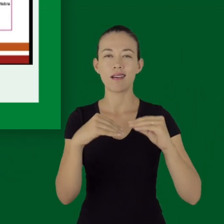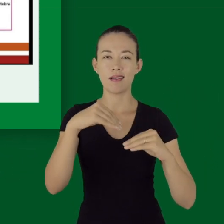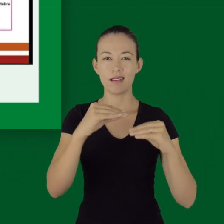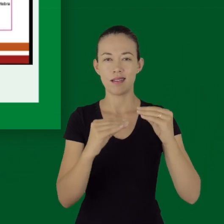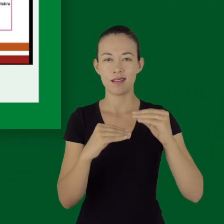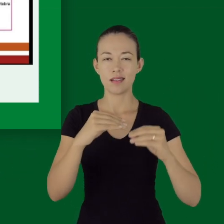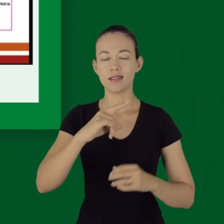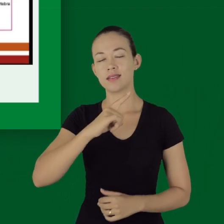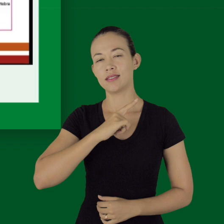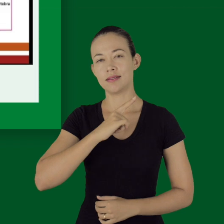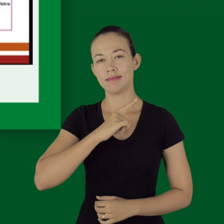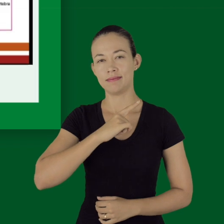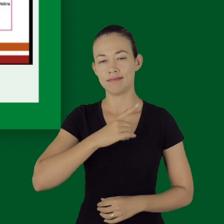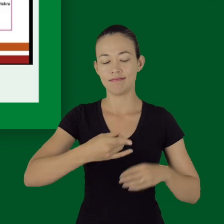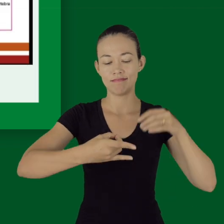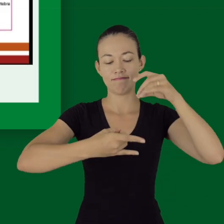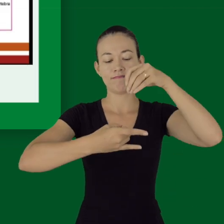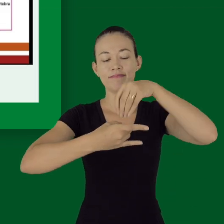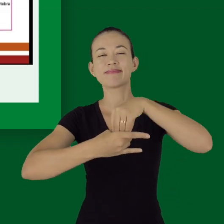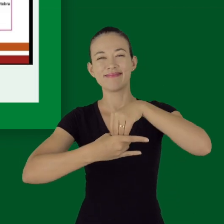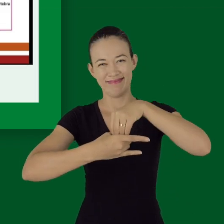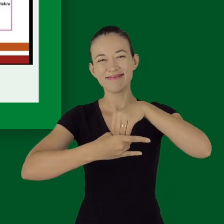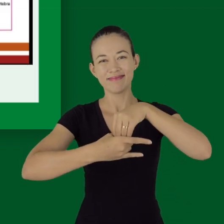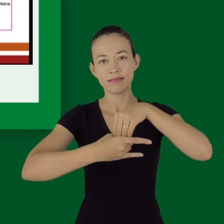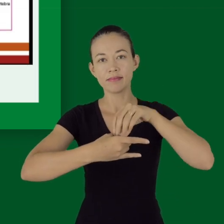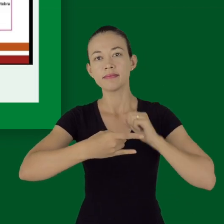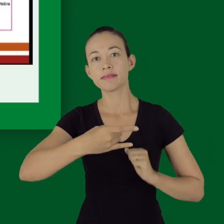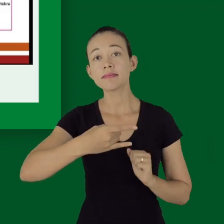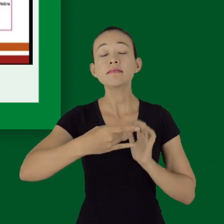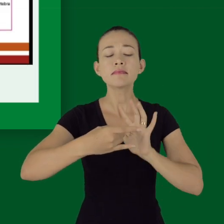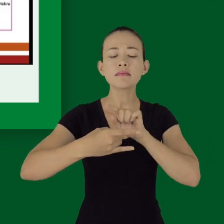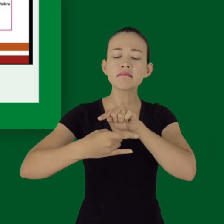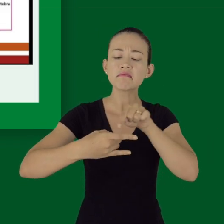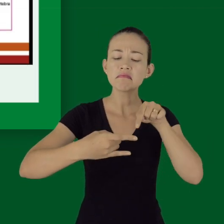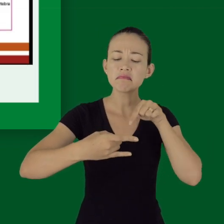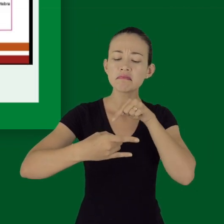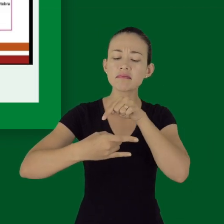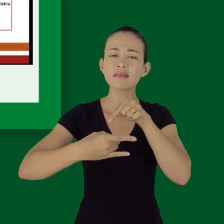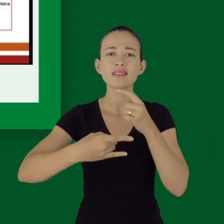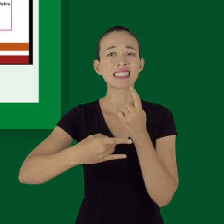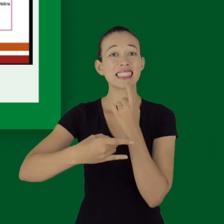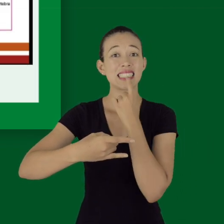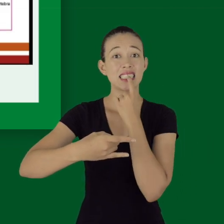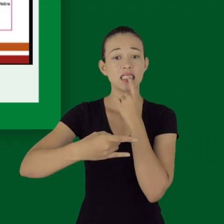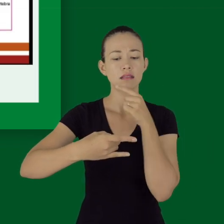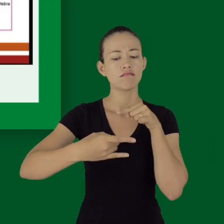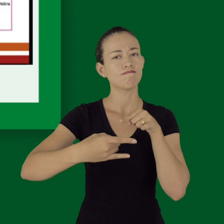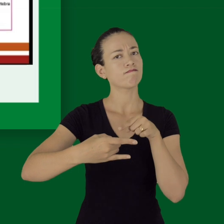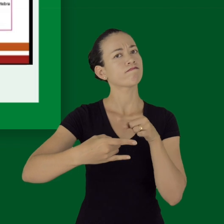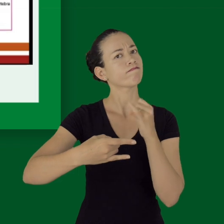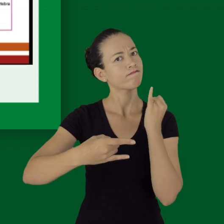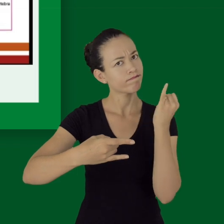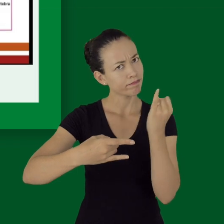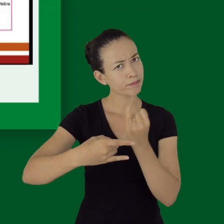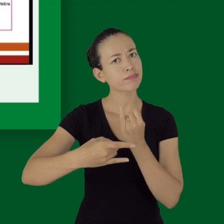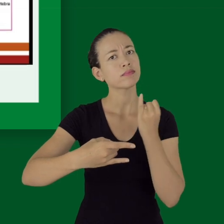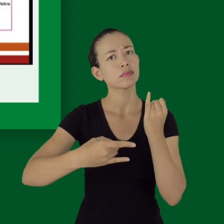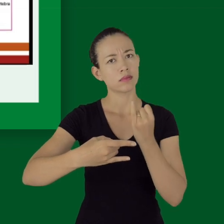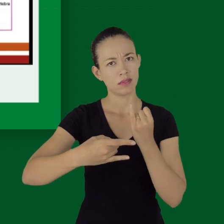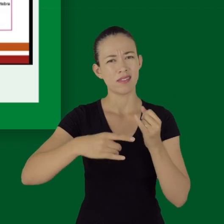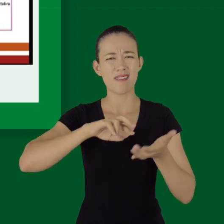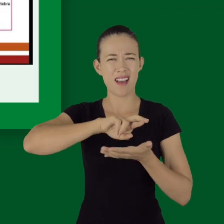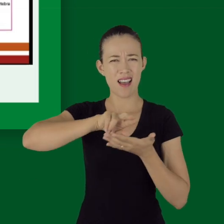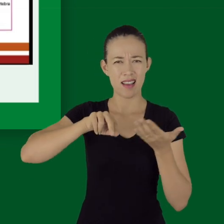moles, né? Acontece que esse arcabouço ósseo, ele é muito importante, né? Processo espinhoso, forames, parceiros,